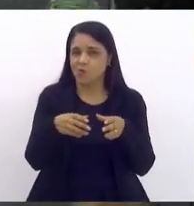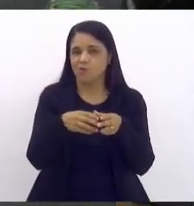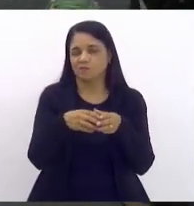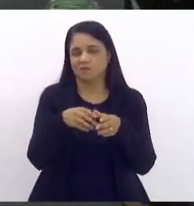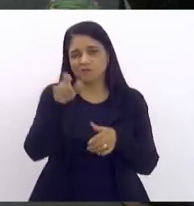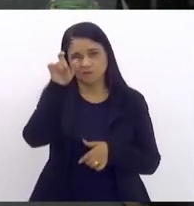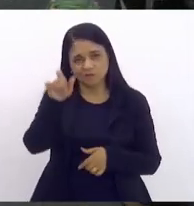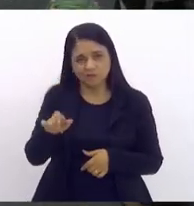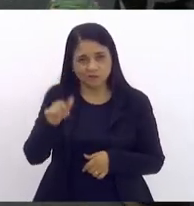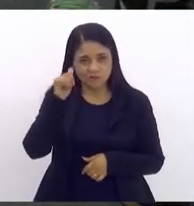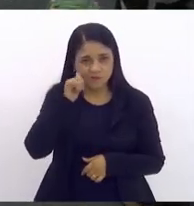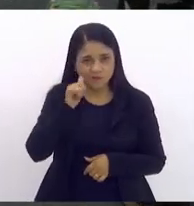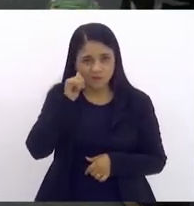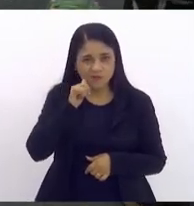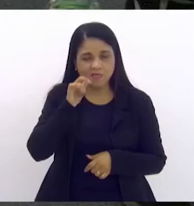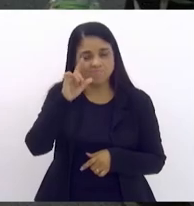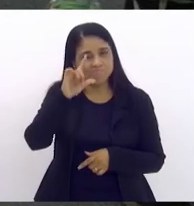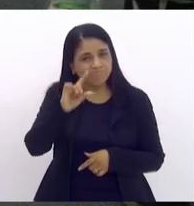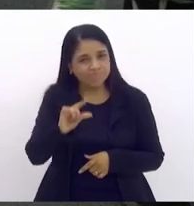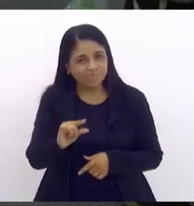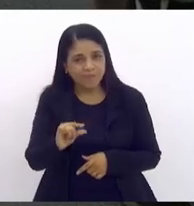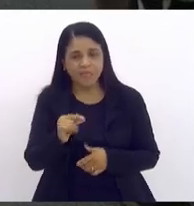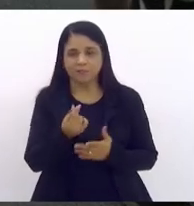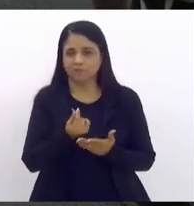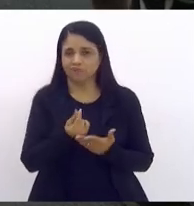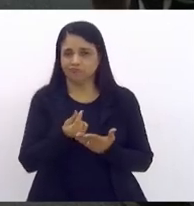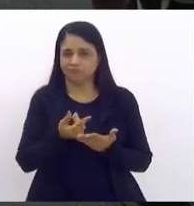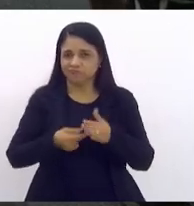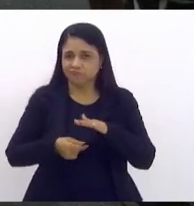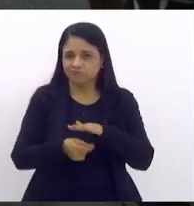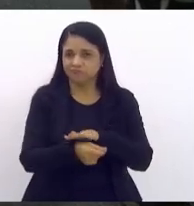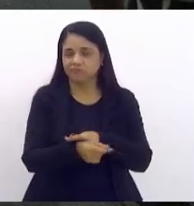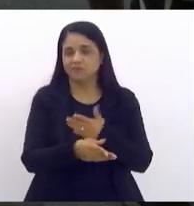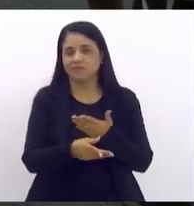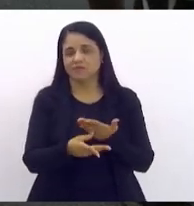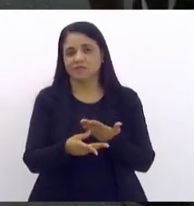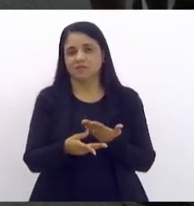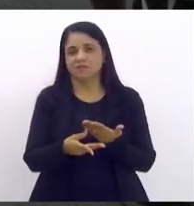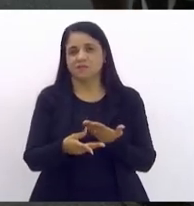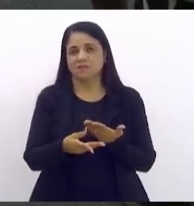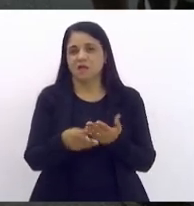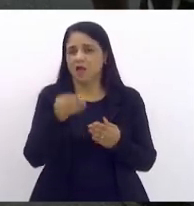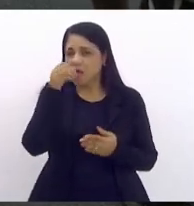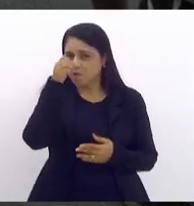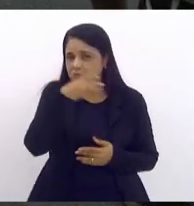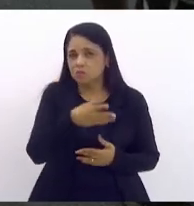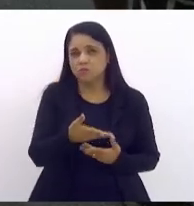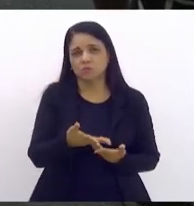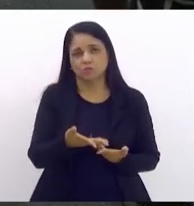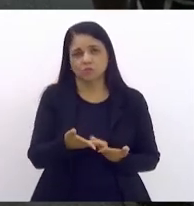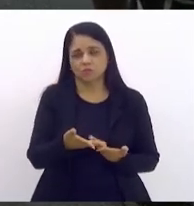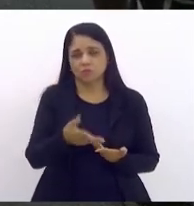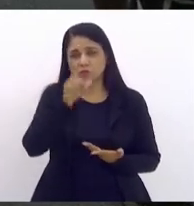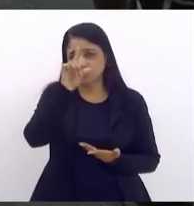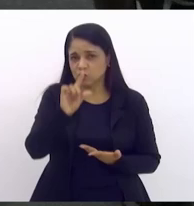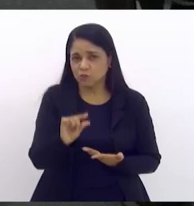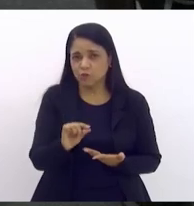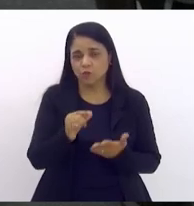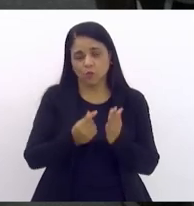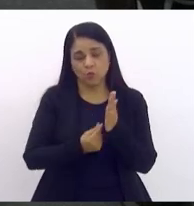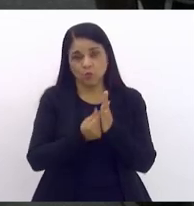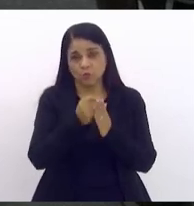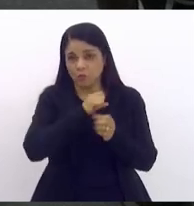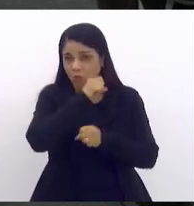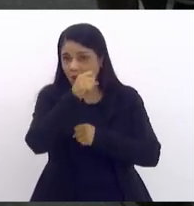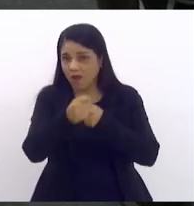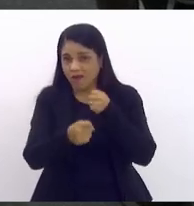sido escasso, tem sido quebrado de uma maneira absurda. A gente viu que no orçamento do